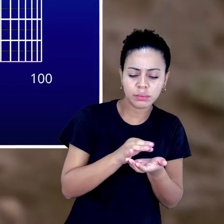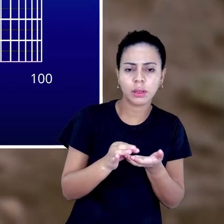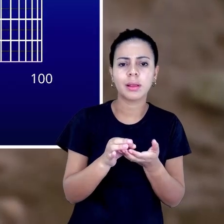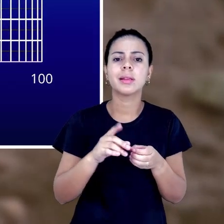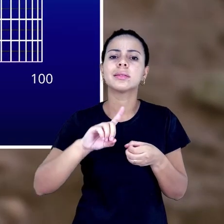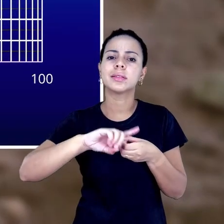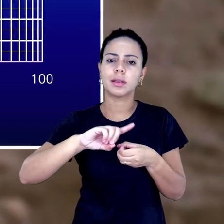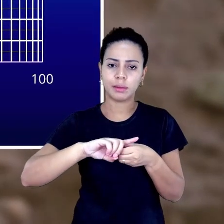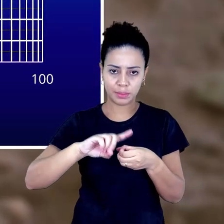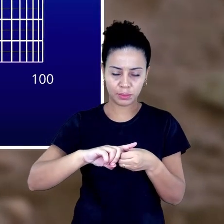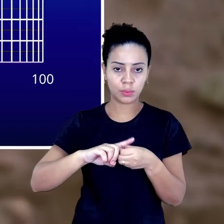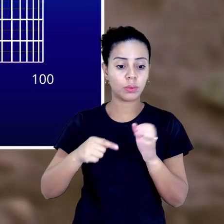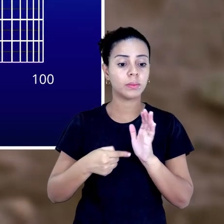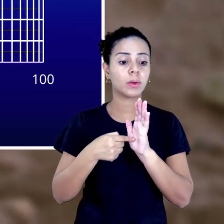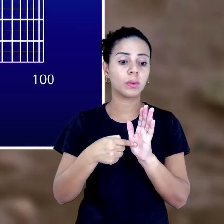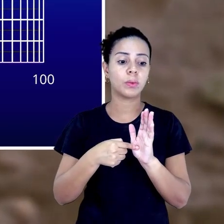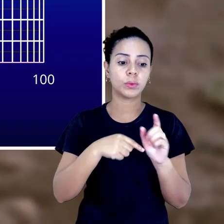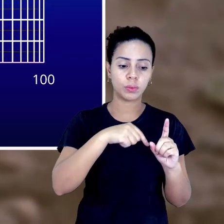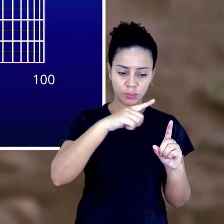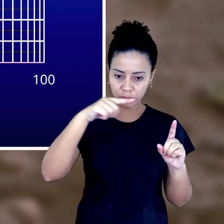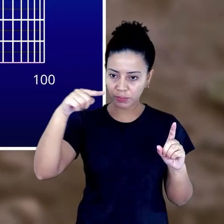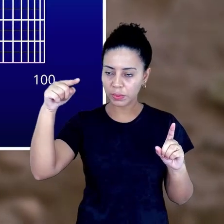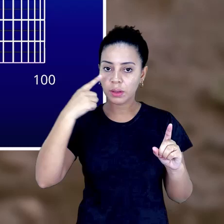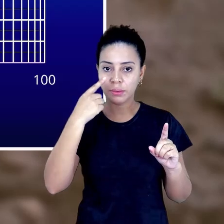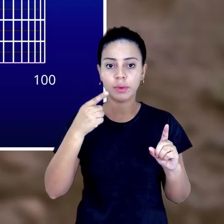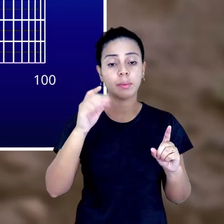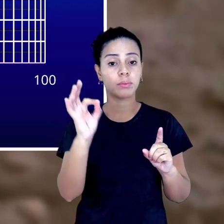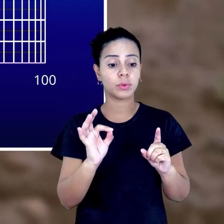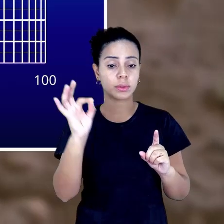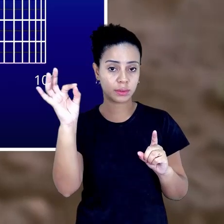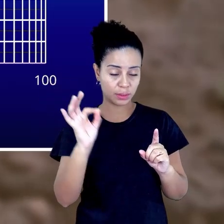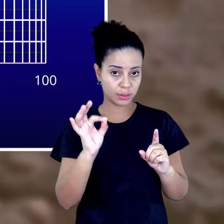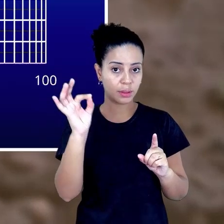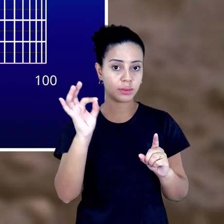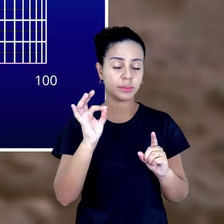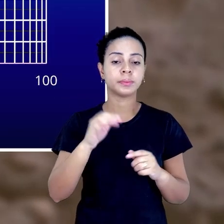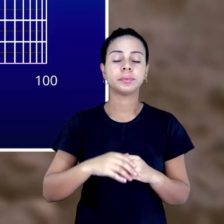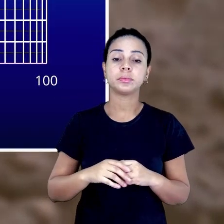escala logarítmica e na ordenada as porcentagens das partículas